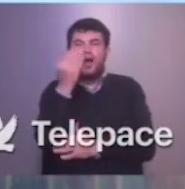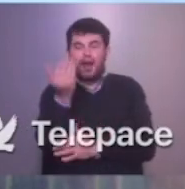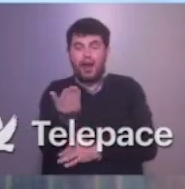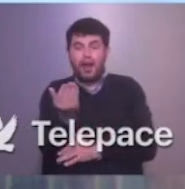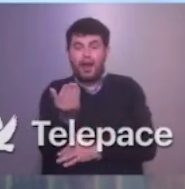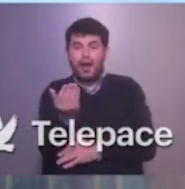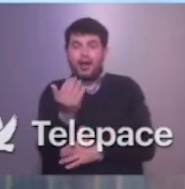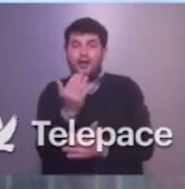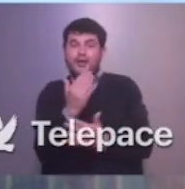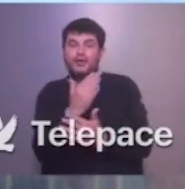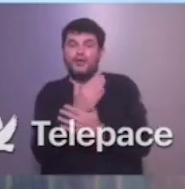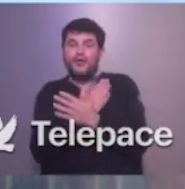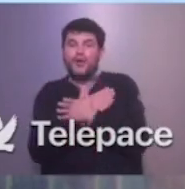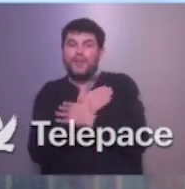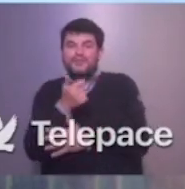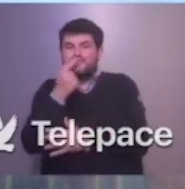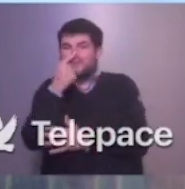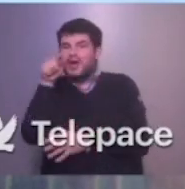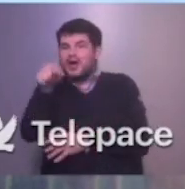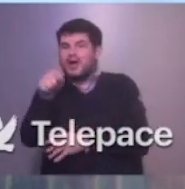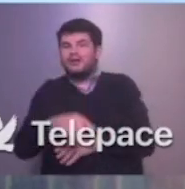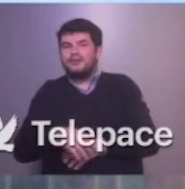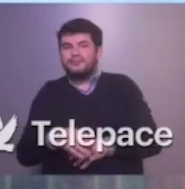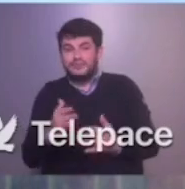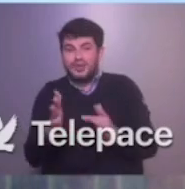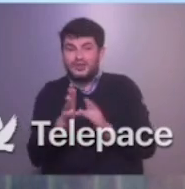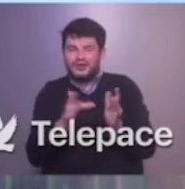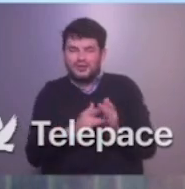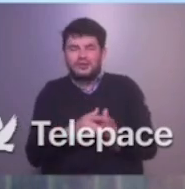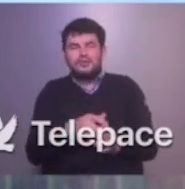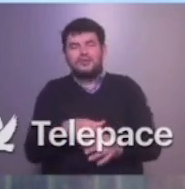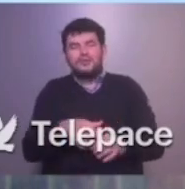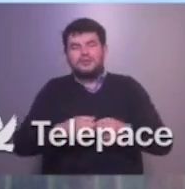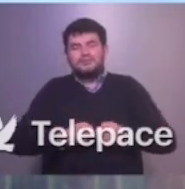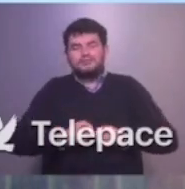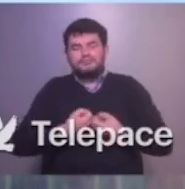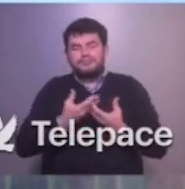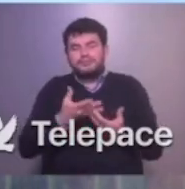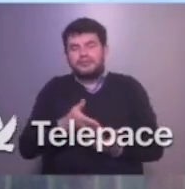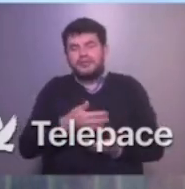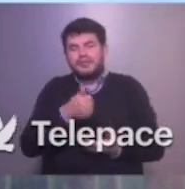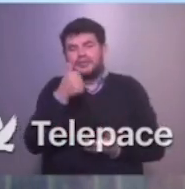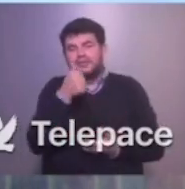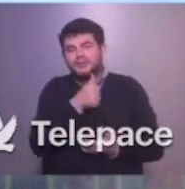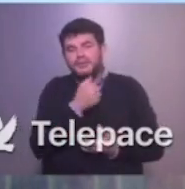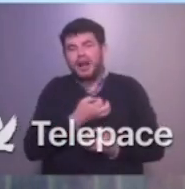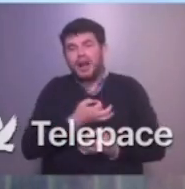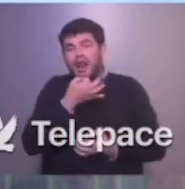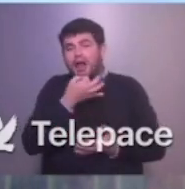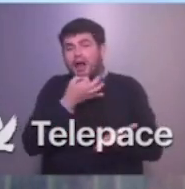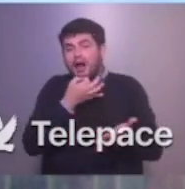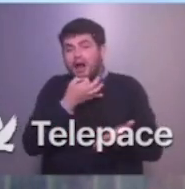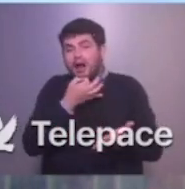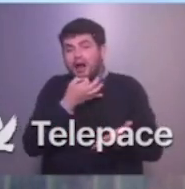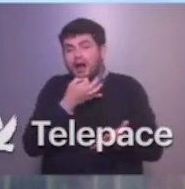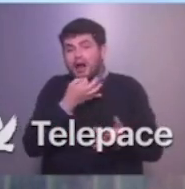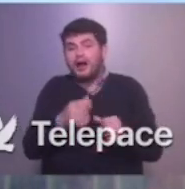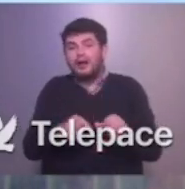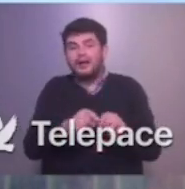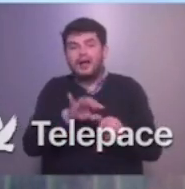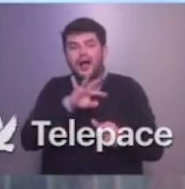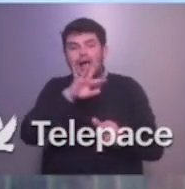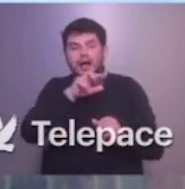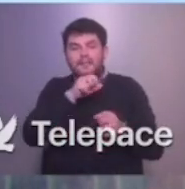e o discípulo amado. E Jesus, com as suas derradeiras palavras pronunciadas no alto da cruz, alarga